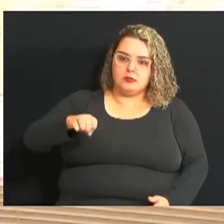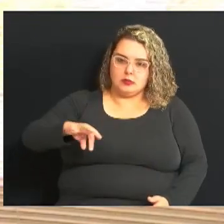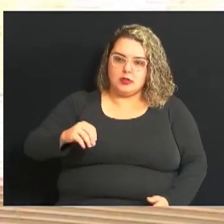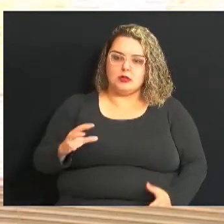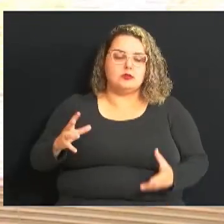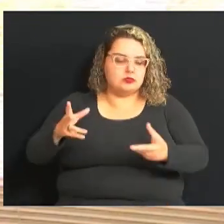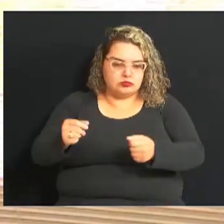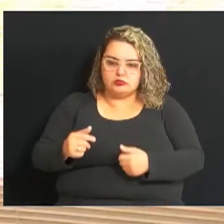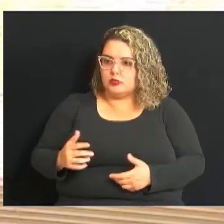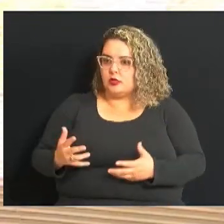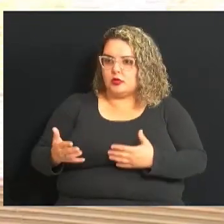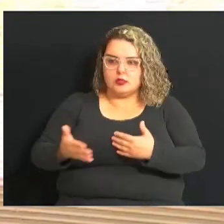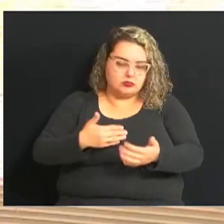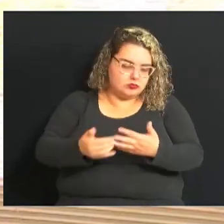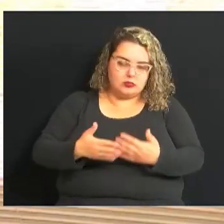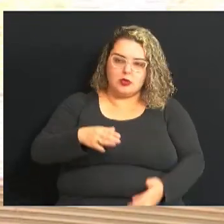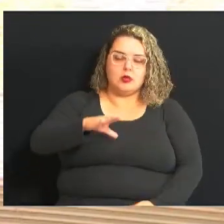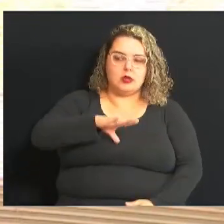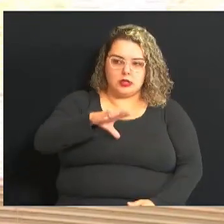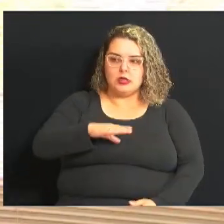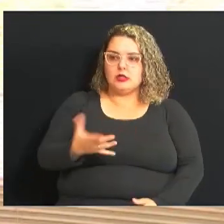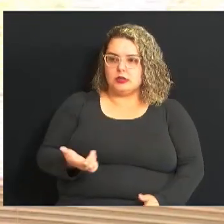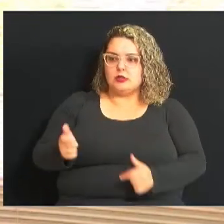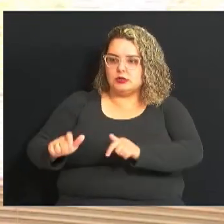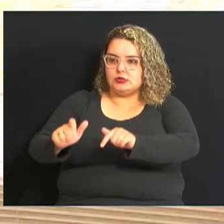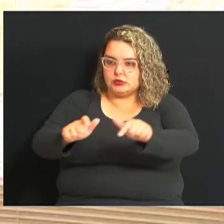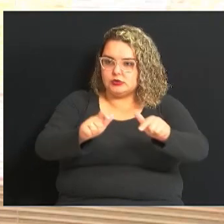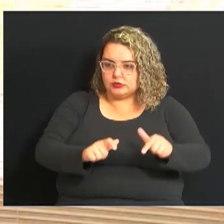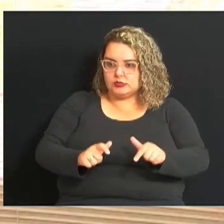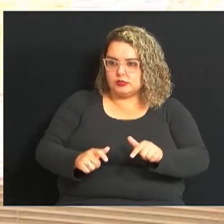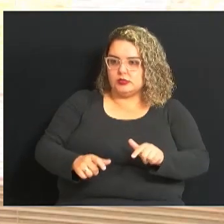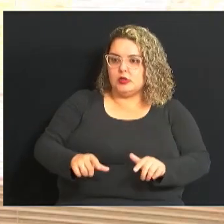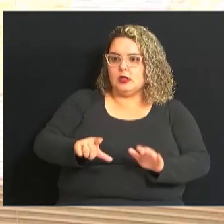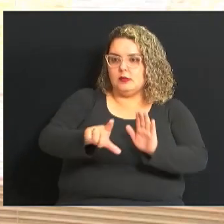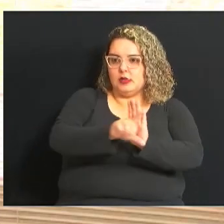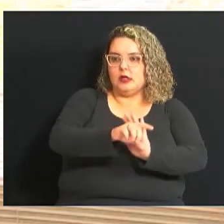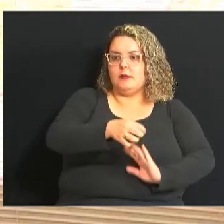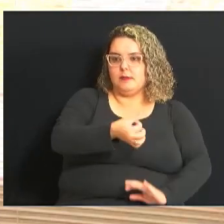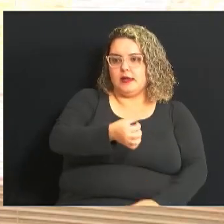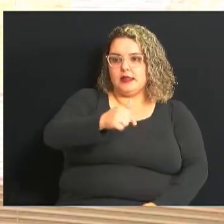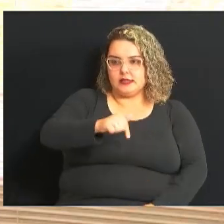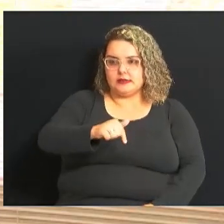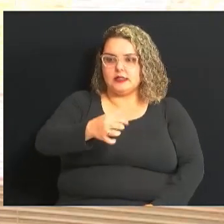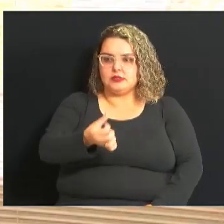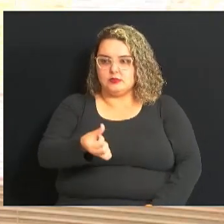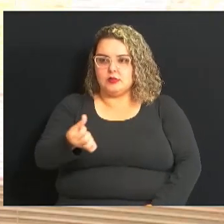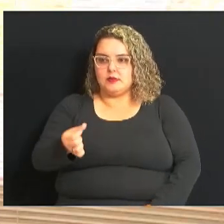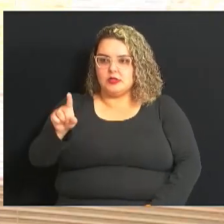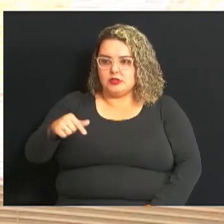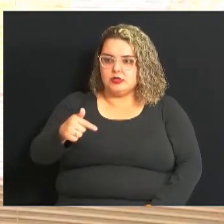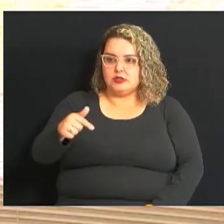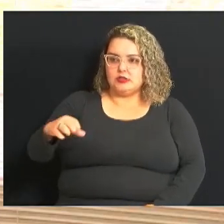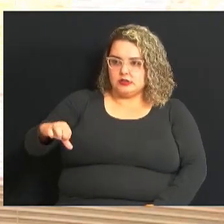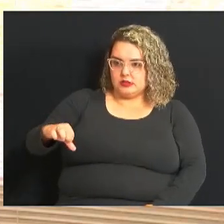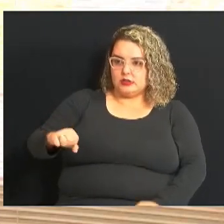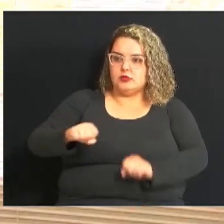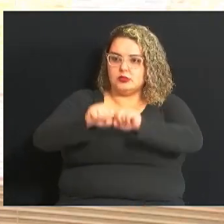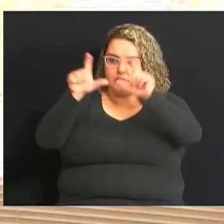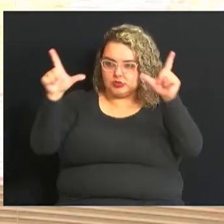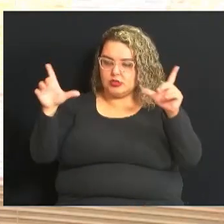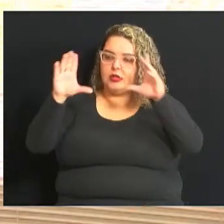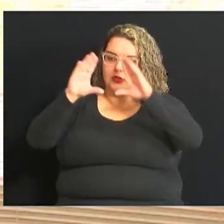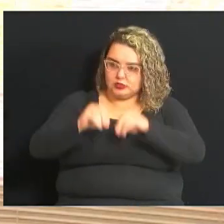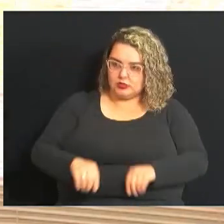em todo e qualquer local regido pela Lei 6766 de 79. Durante o dia e durante a noite